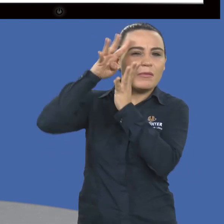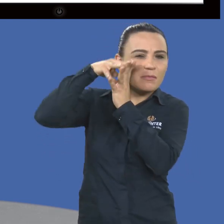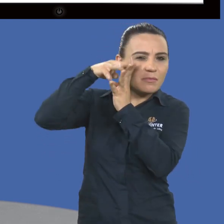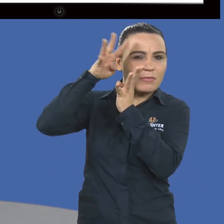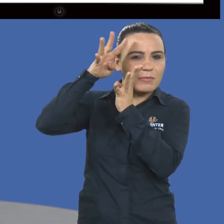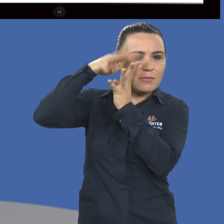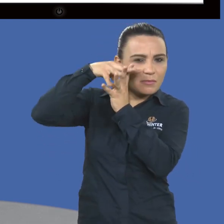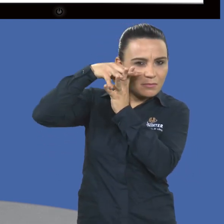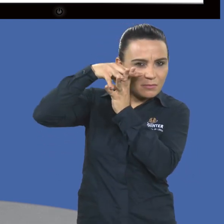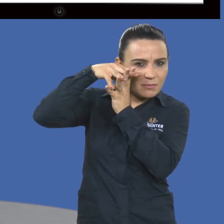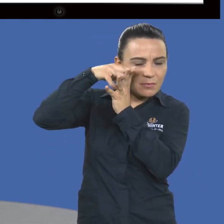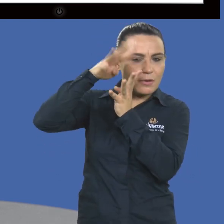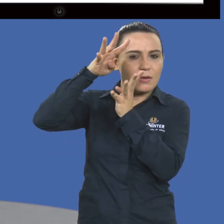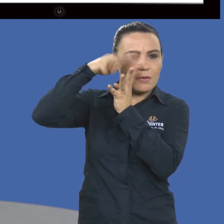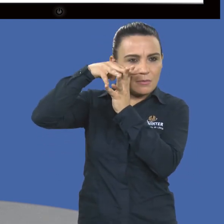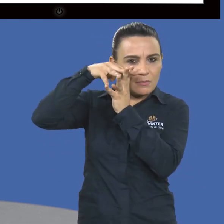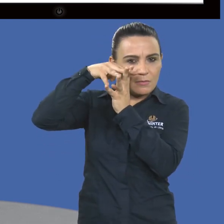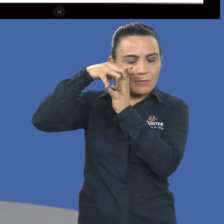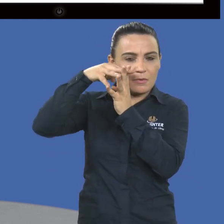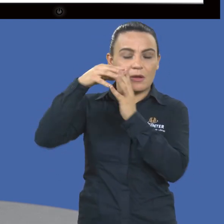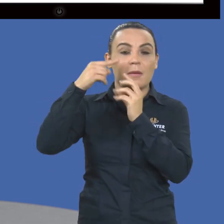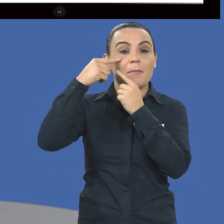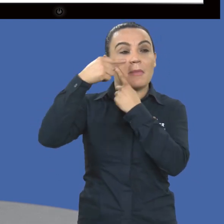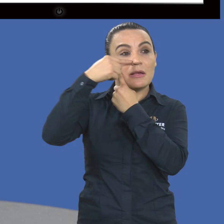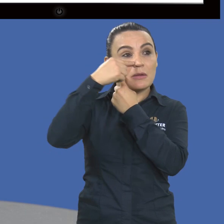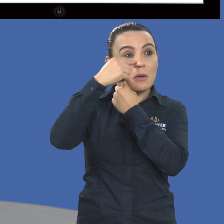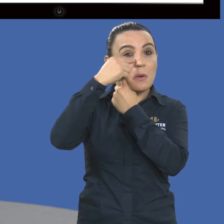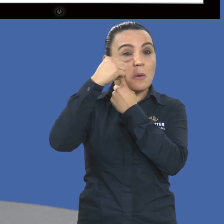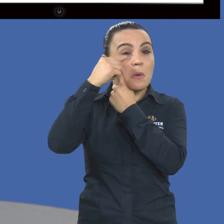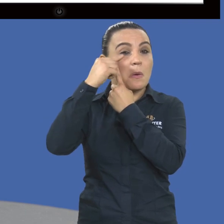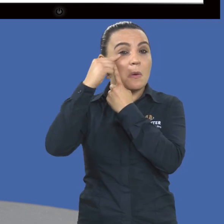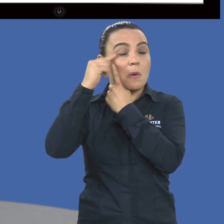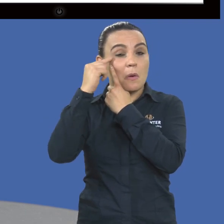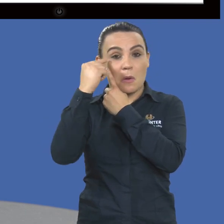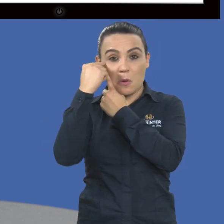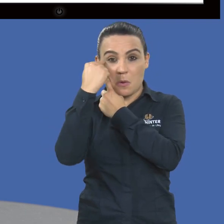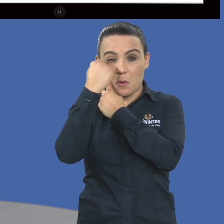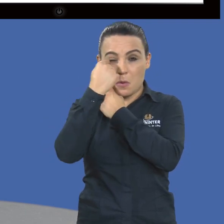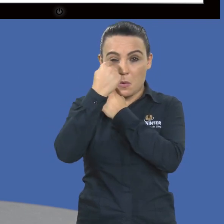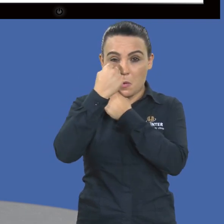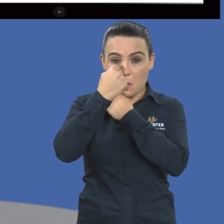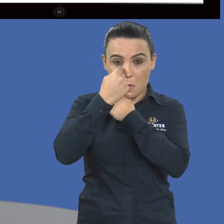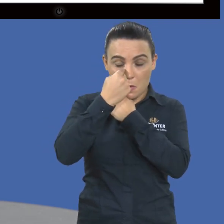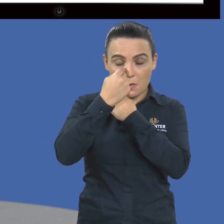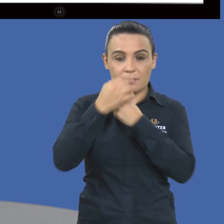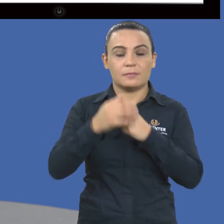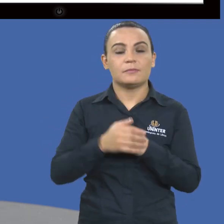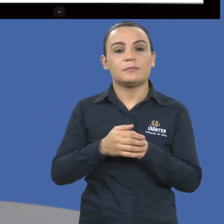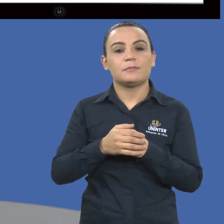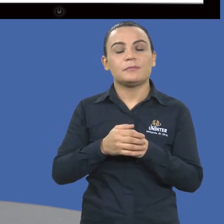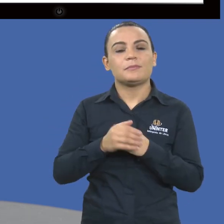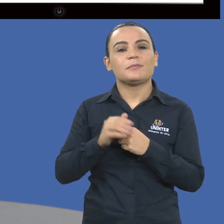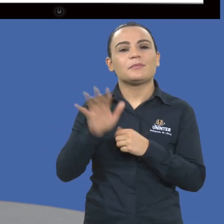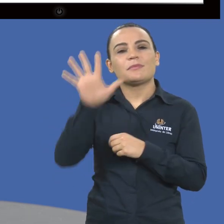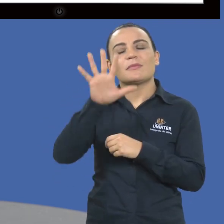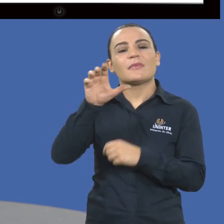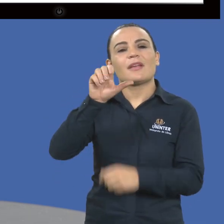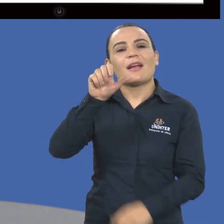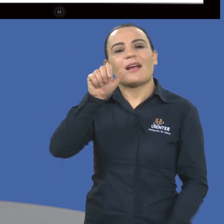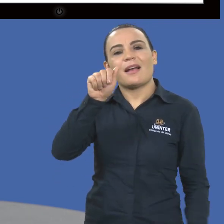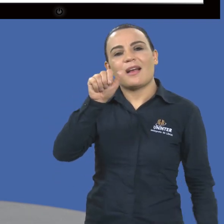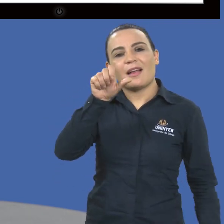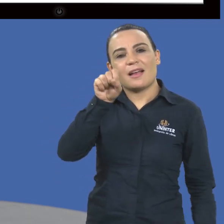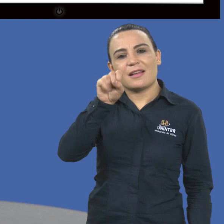cair num ponto na raiz de implantação do pavilhão auricular. Então, veja, os